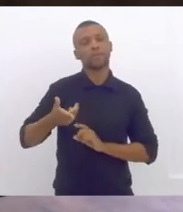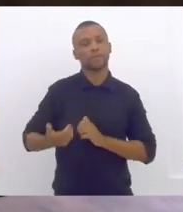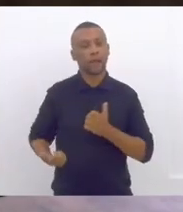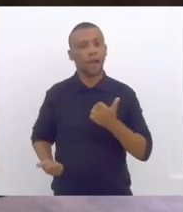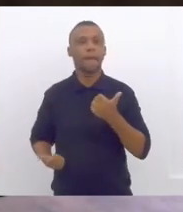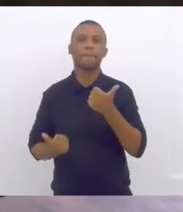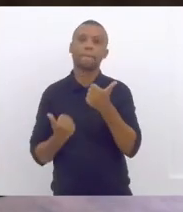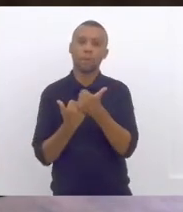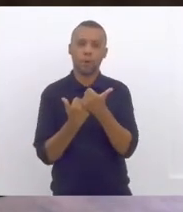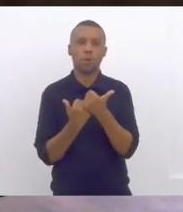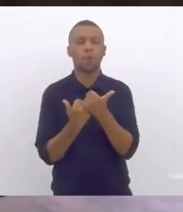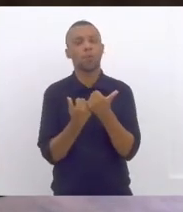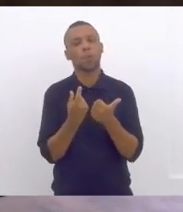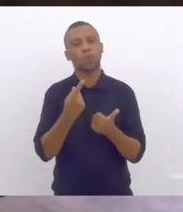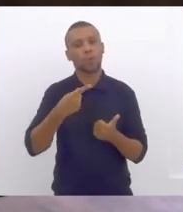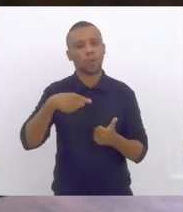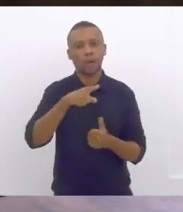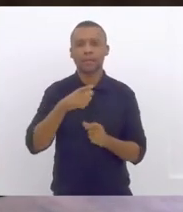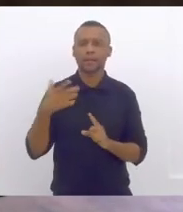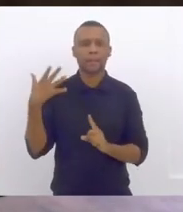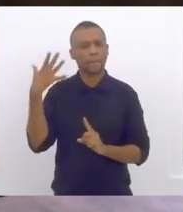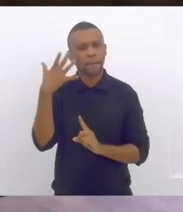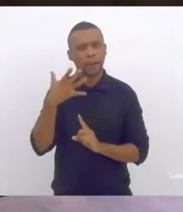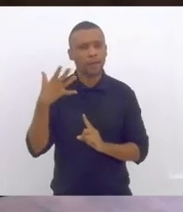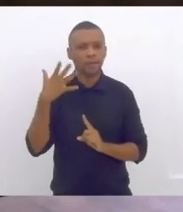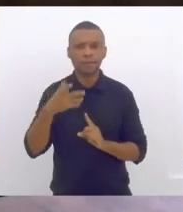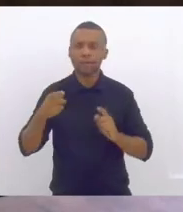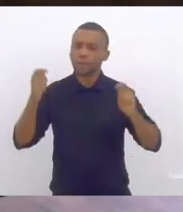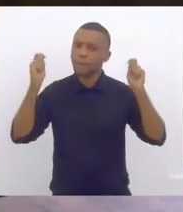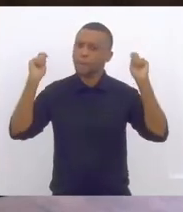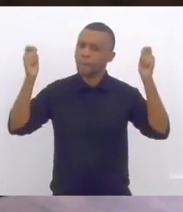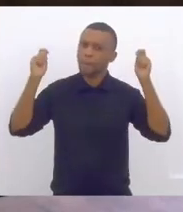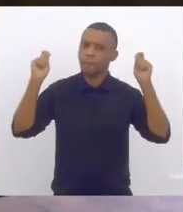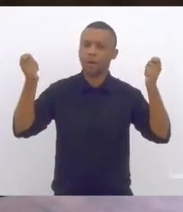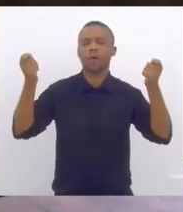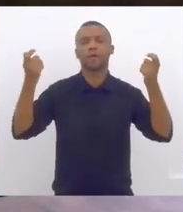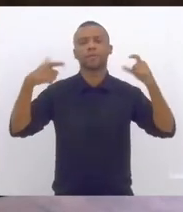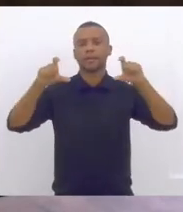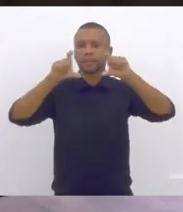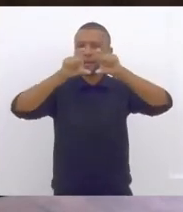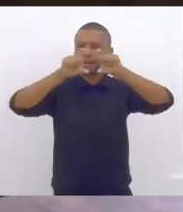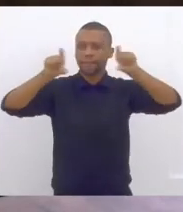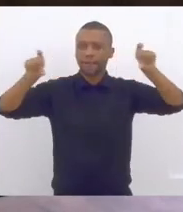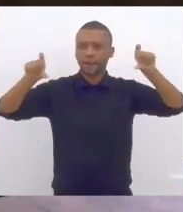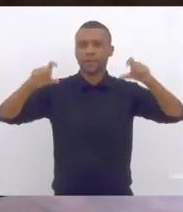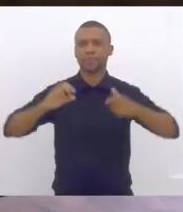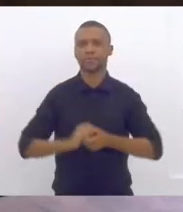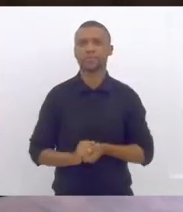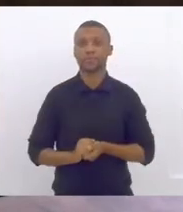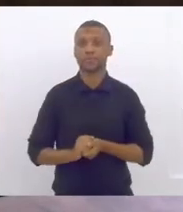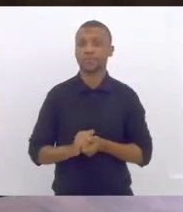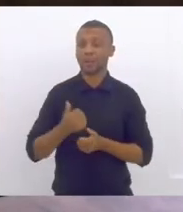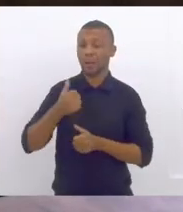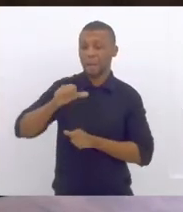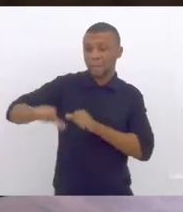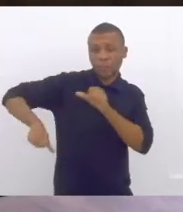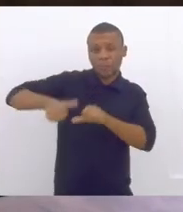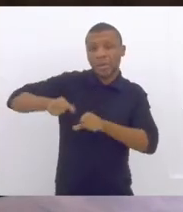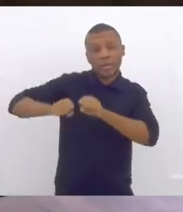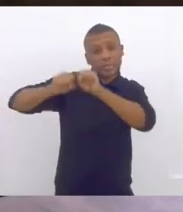apoio a essa palavra de ordem que está aqui estampada nesta faixa. Nós precisamos mudar esse sistema